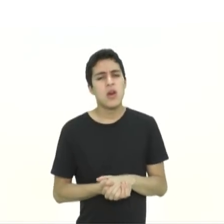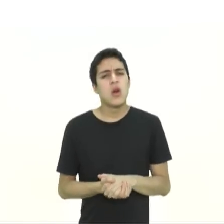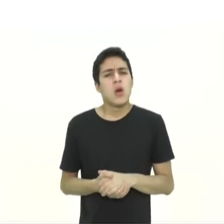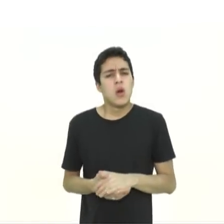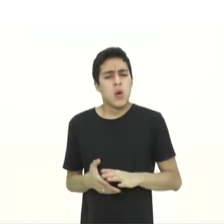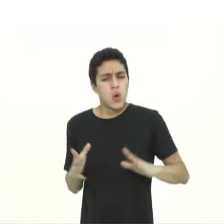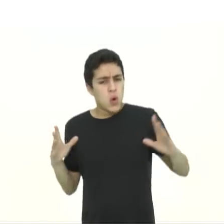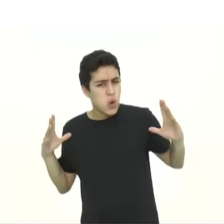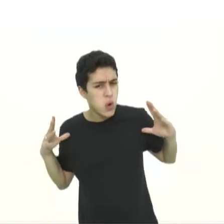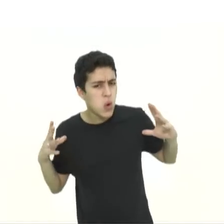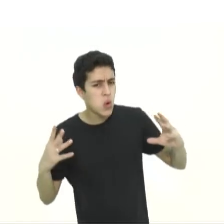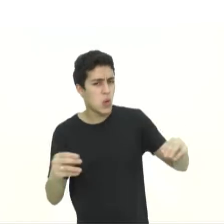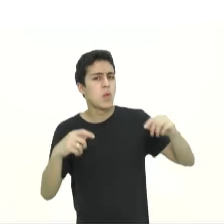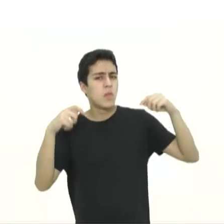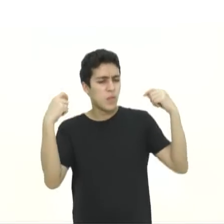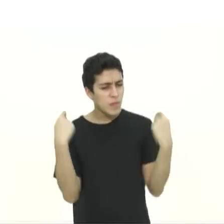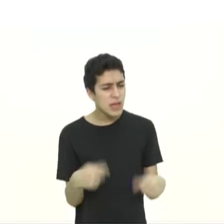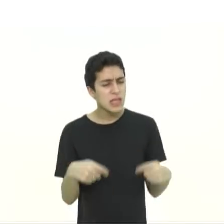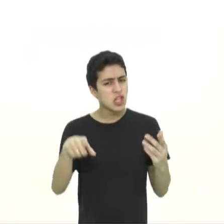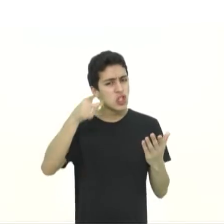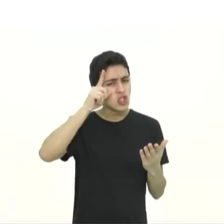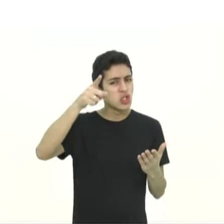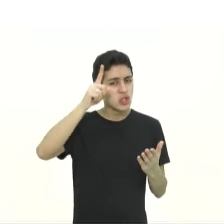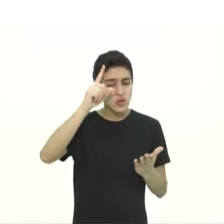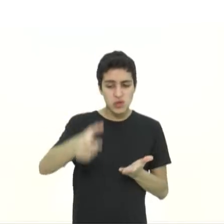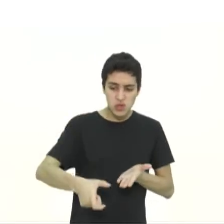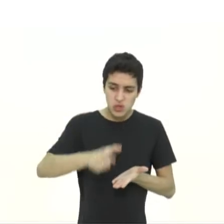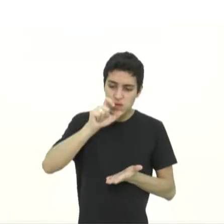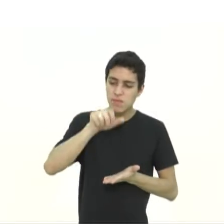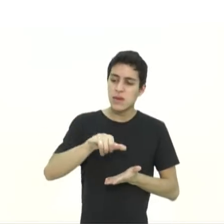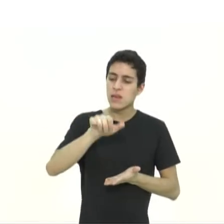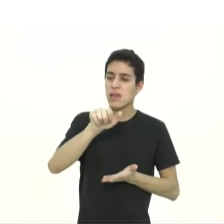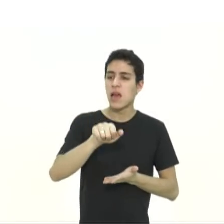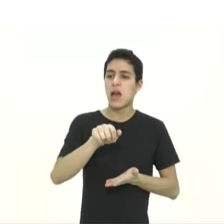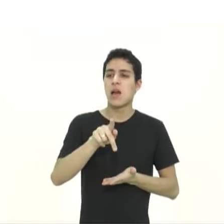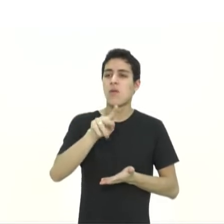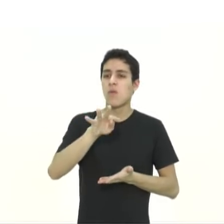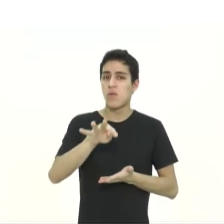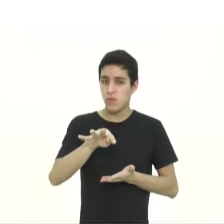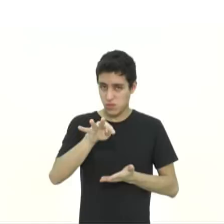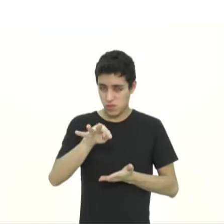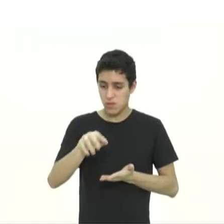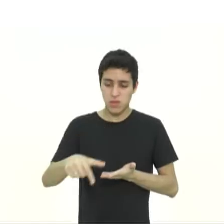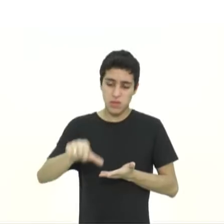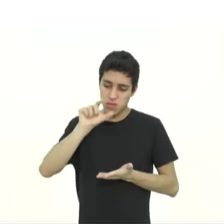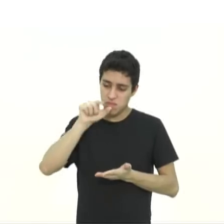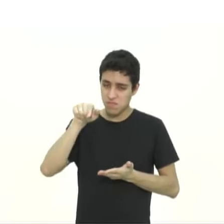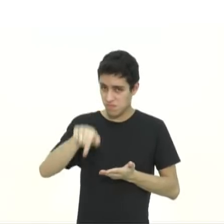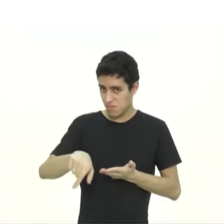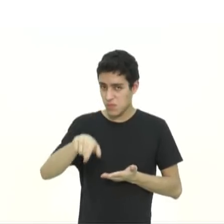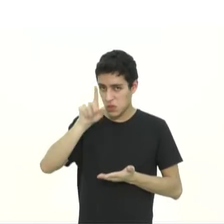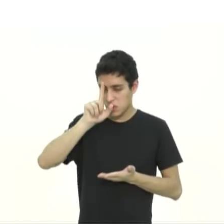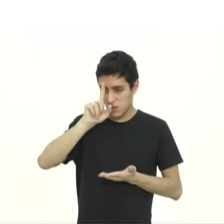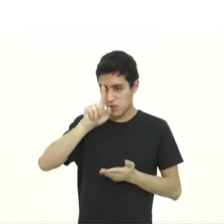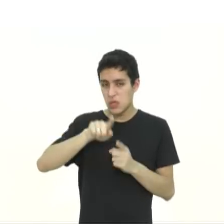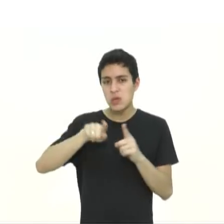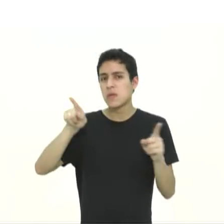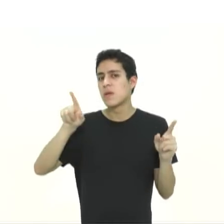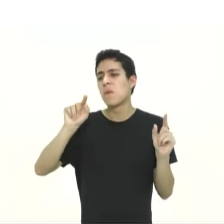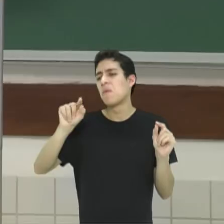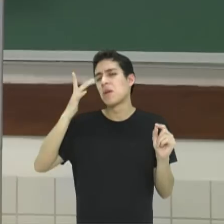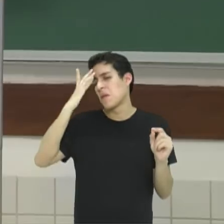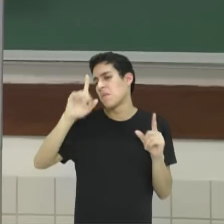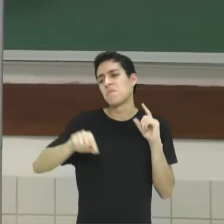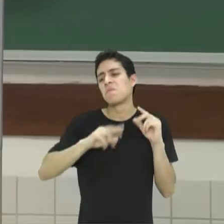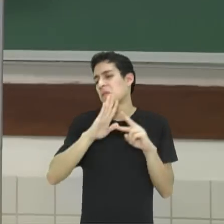Todos os dias deve-se tomar um Yakult pelos lactobacilos, que ninguém sabe bem o que é, mas que aos bilhões ajudam